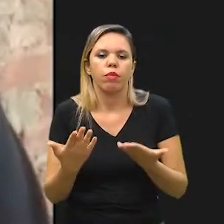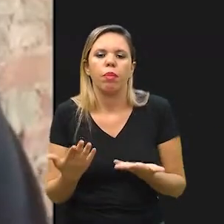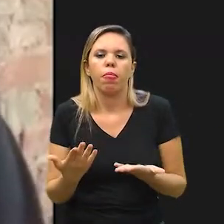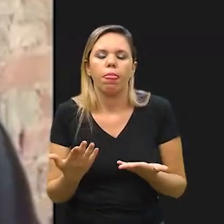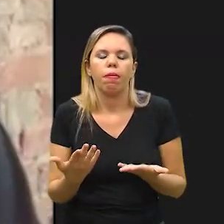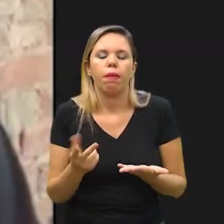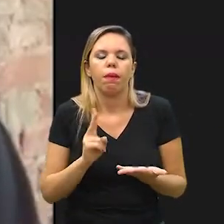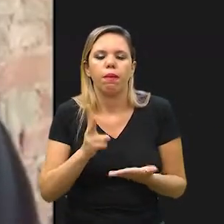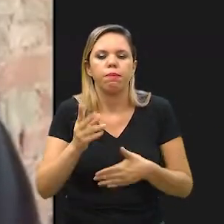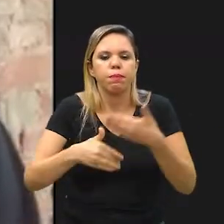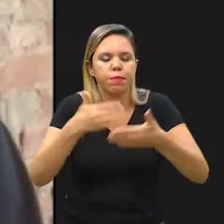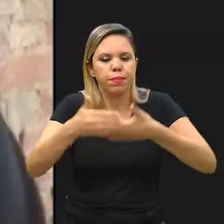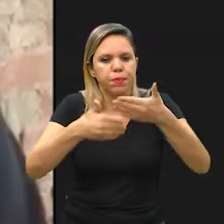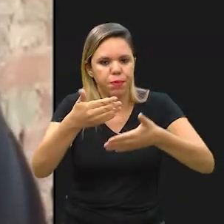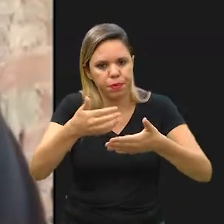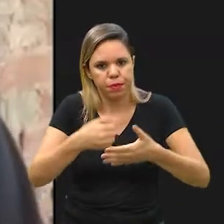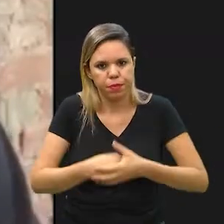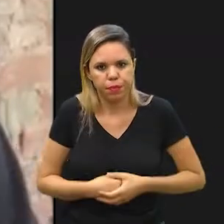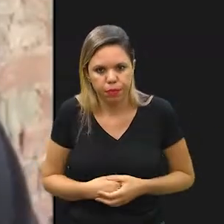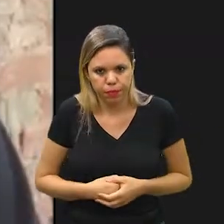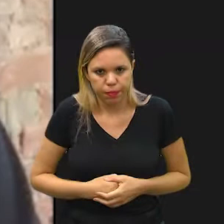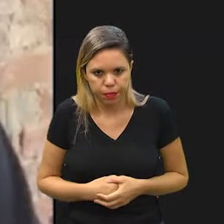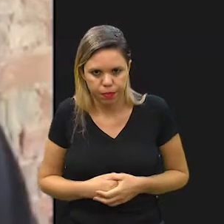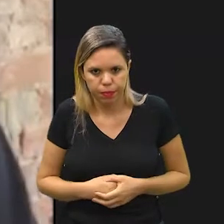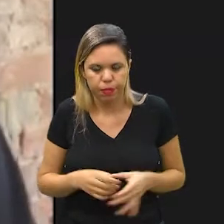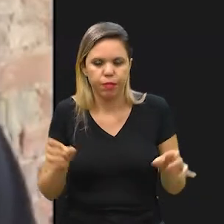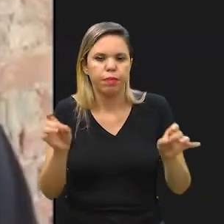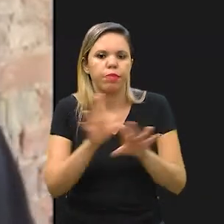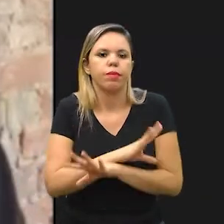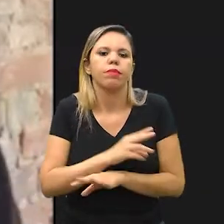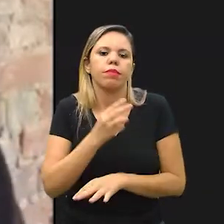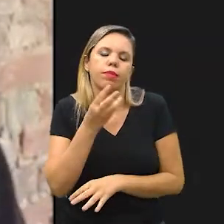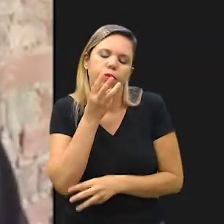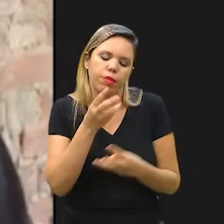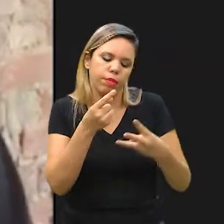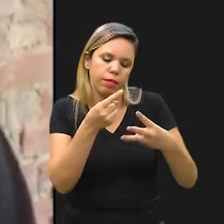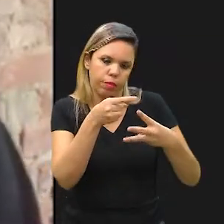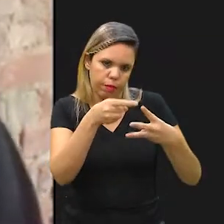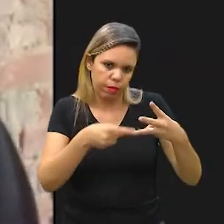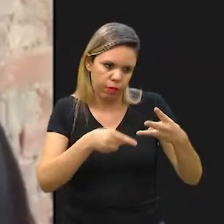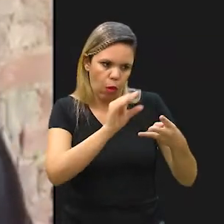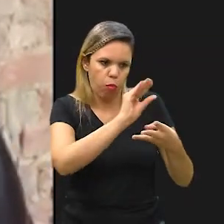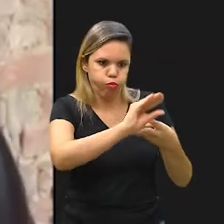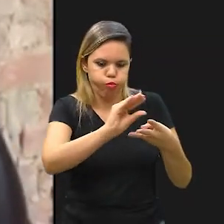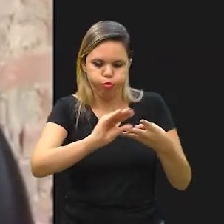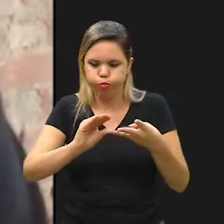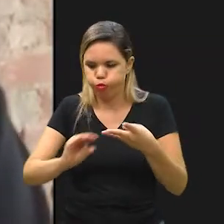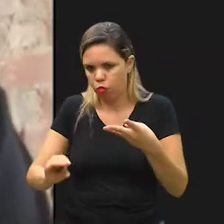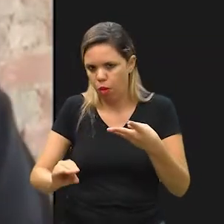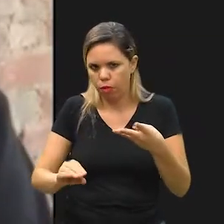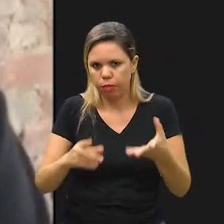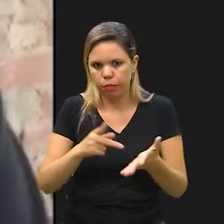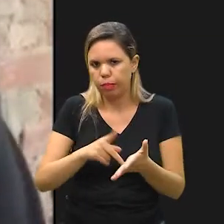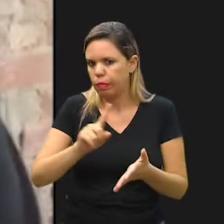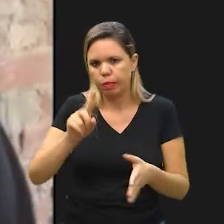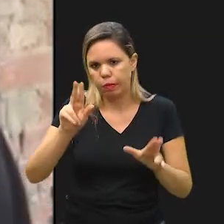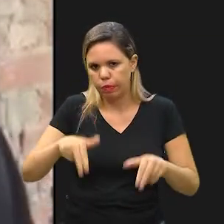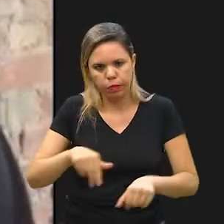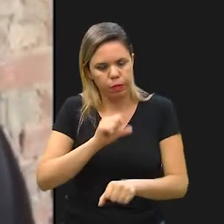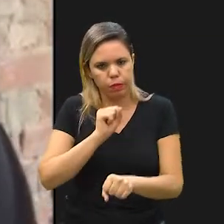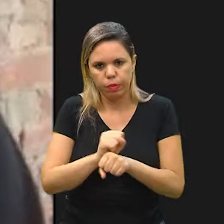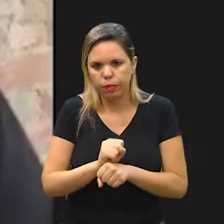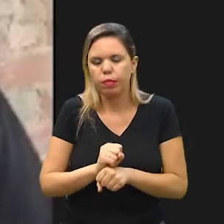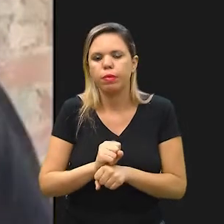foi sempre um processo, né? Como acabou sendo 3 investimentos, né? E, na verdade, a gente não para nunca, né,